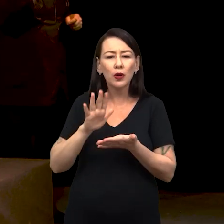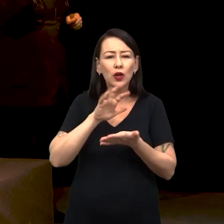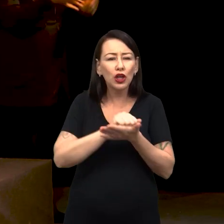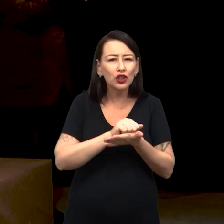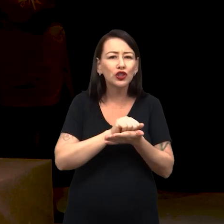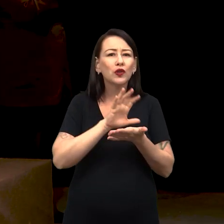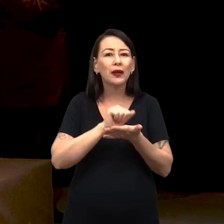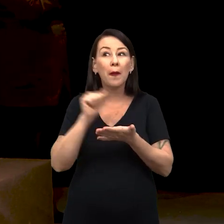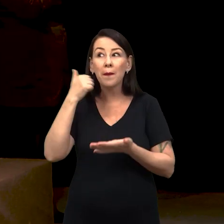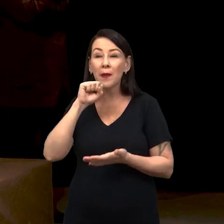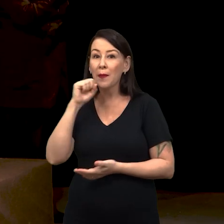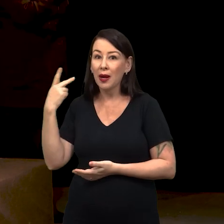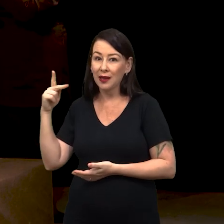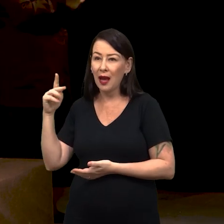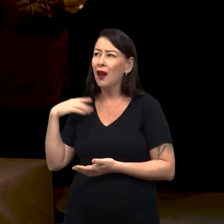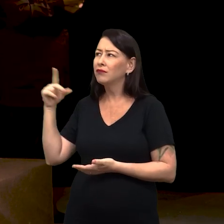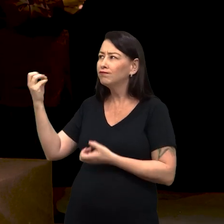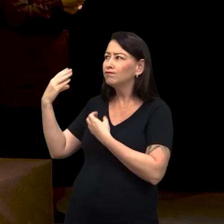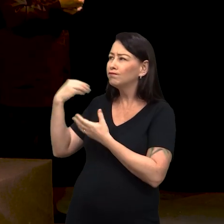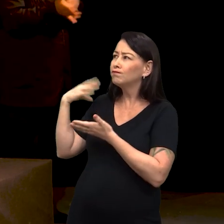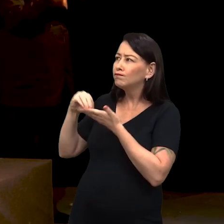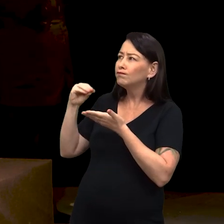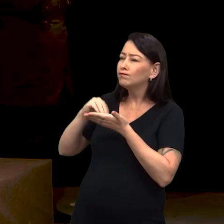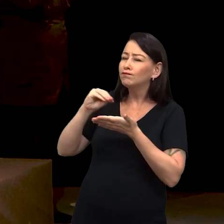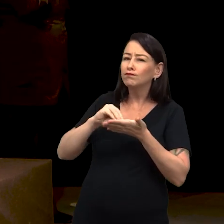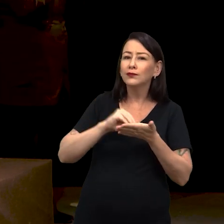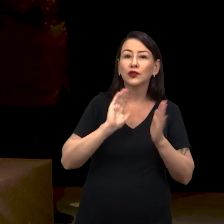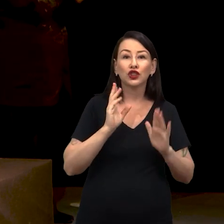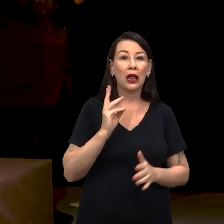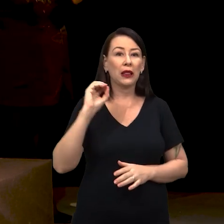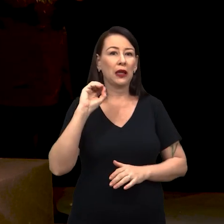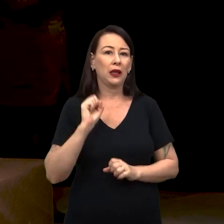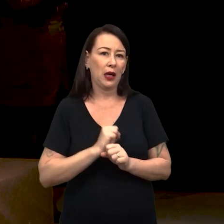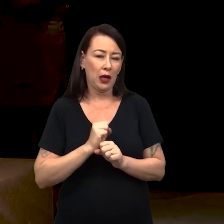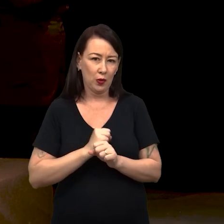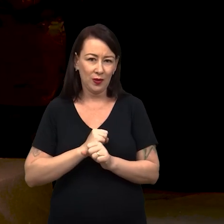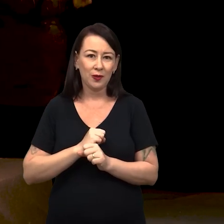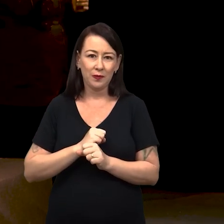né? Eu comecei a registrar o repertório da minha mãe já tem mais de 30 anos.